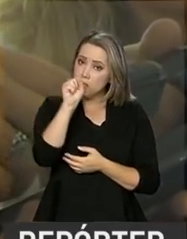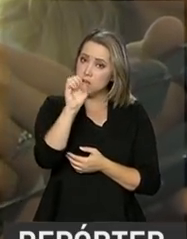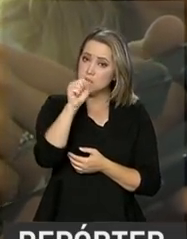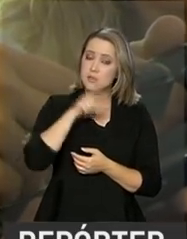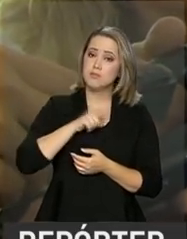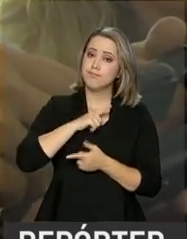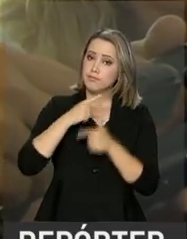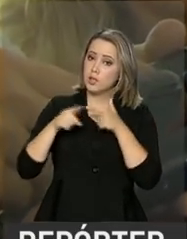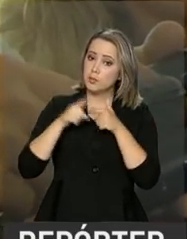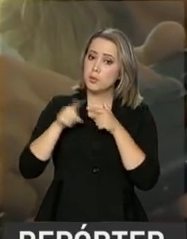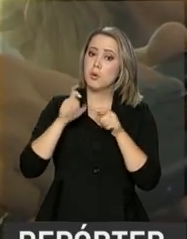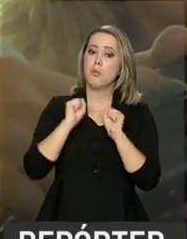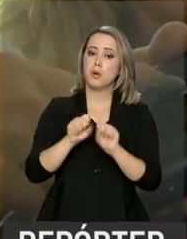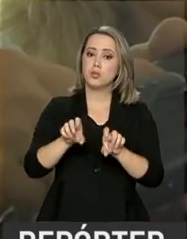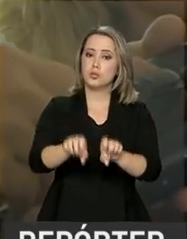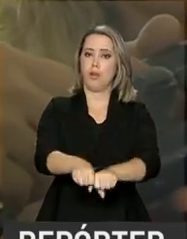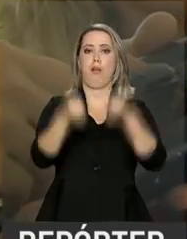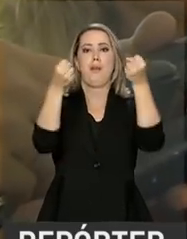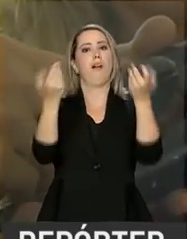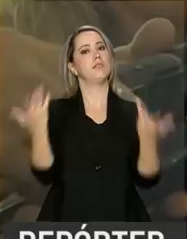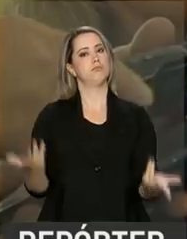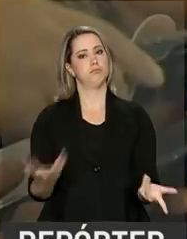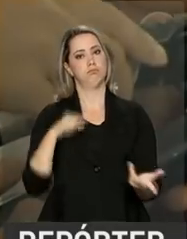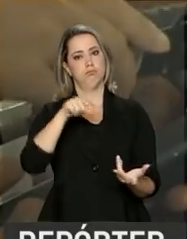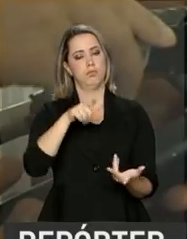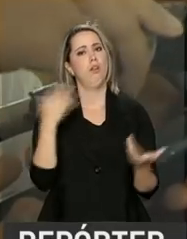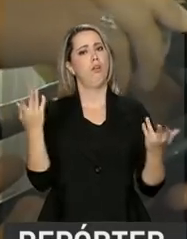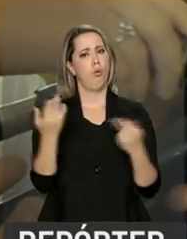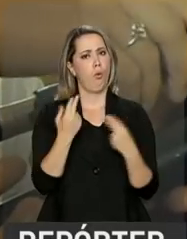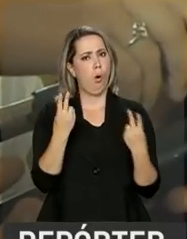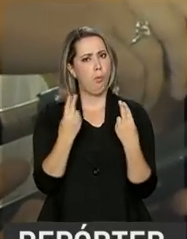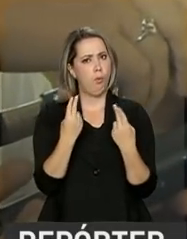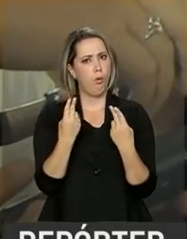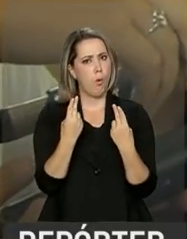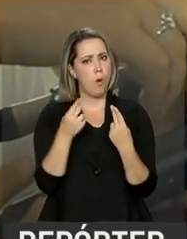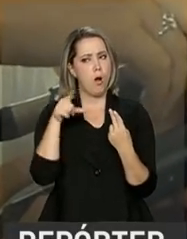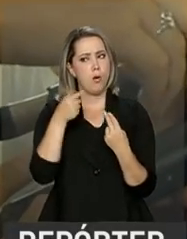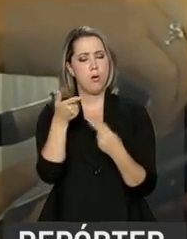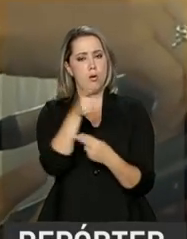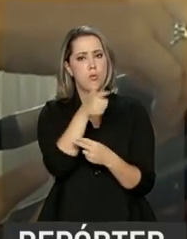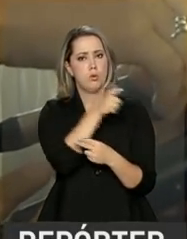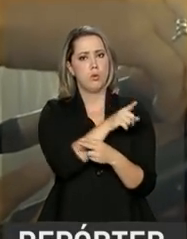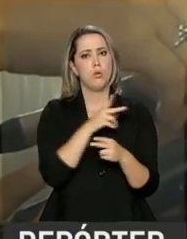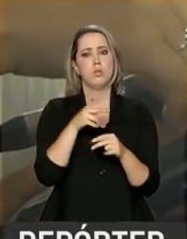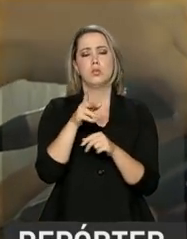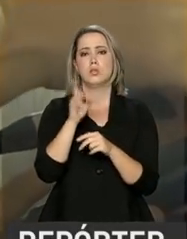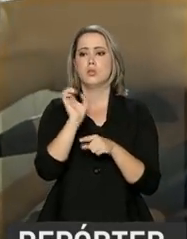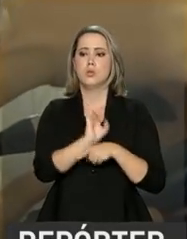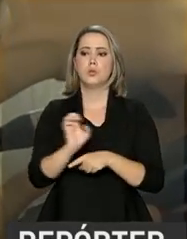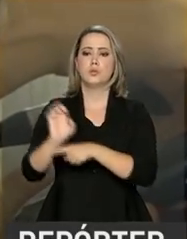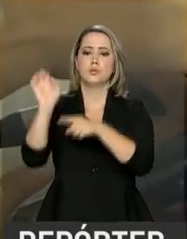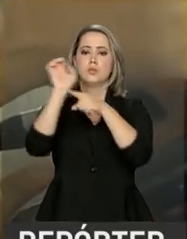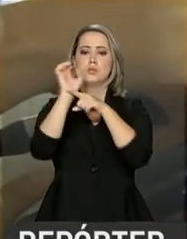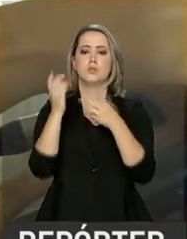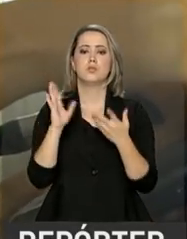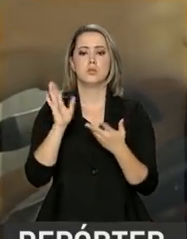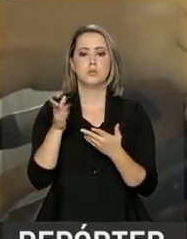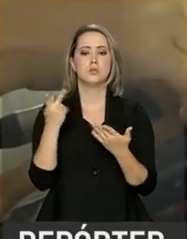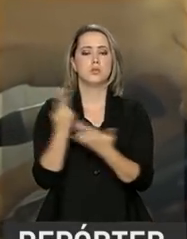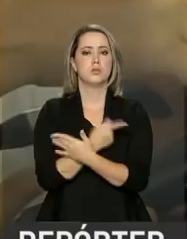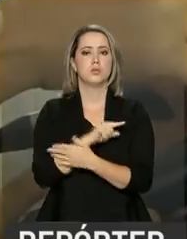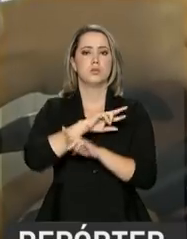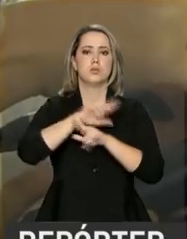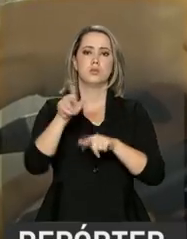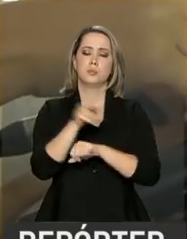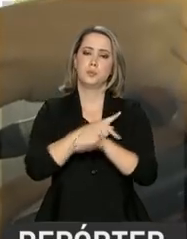problema pode estar acontecendo perto de acontecer muitos